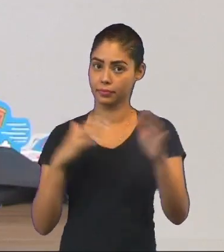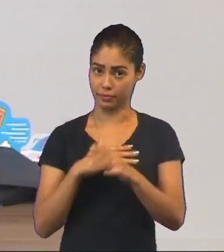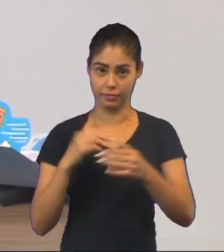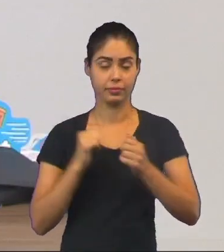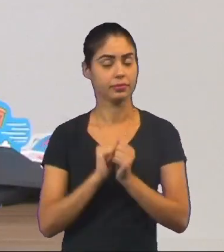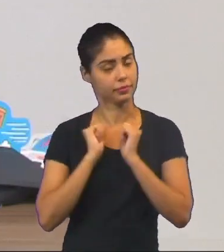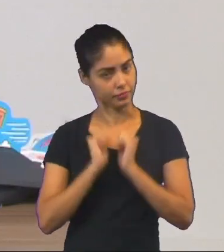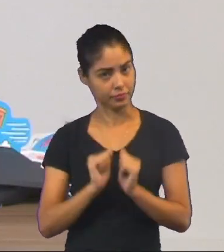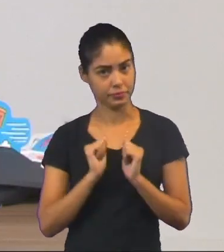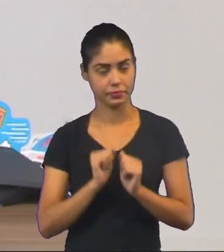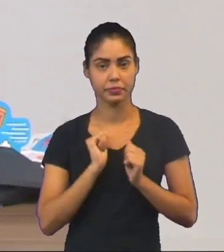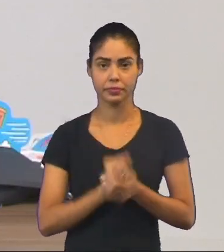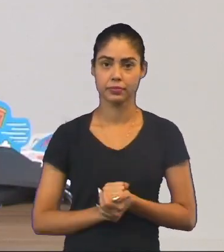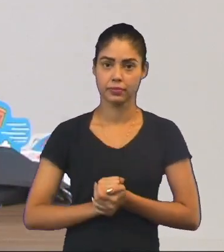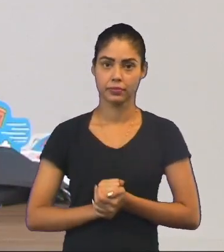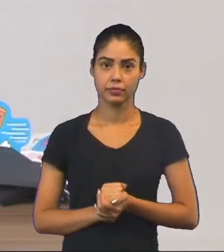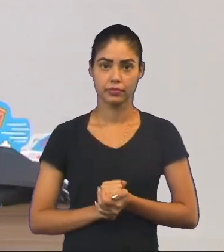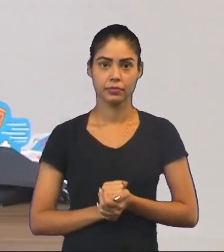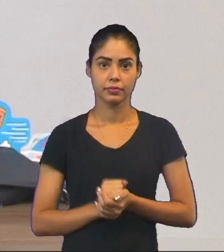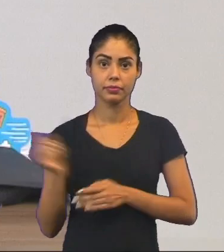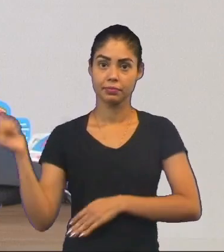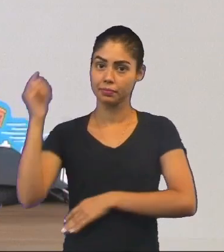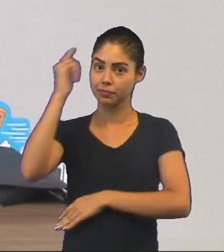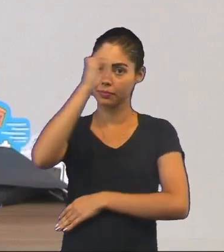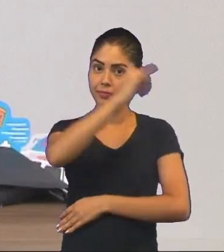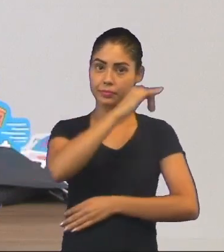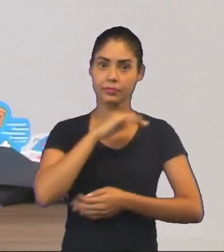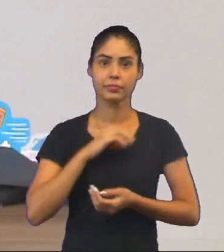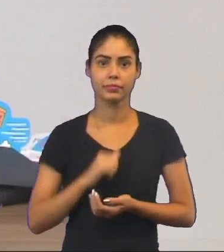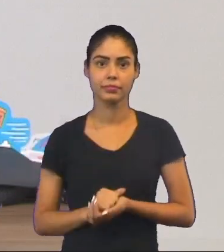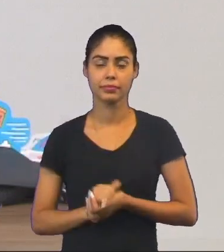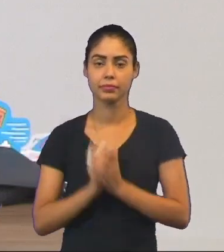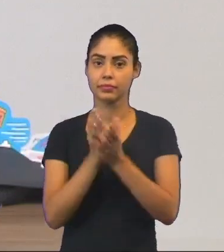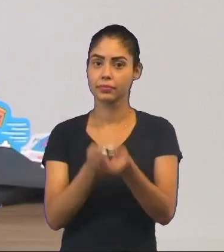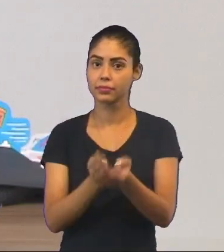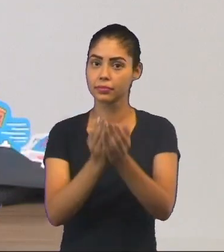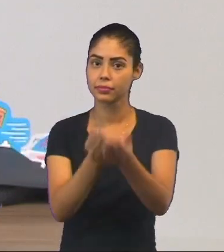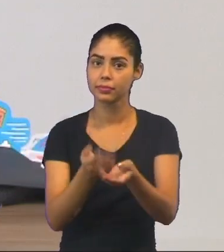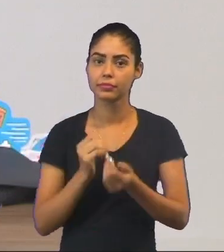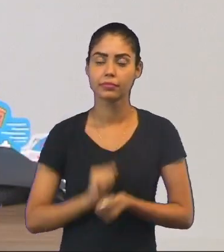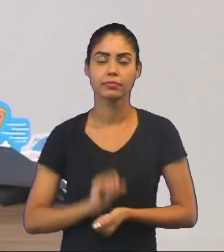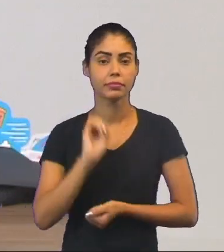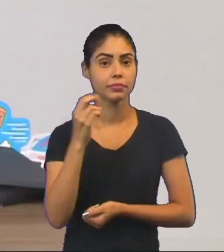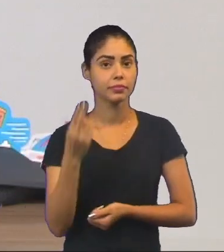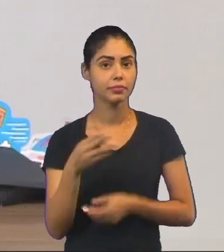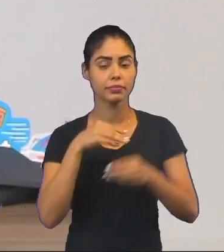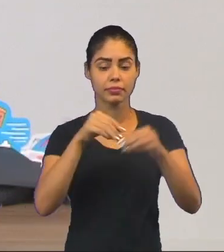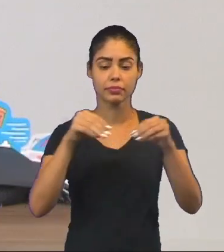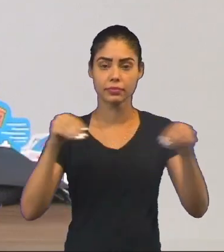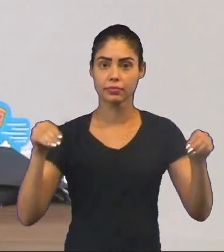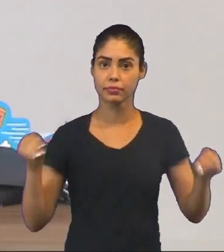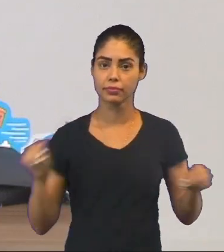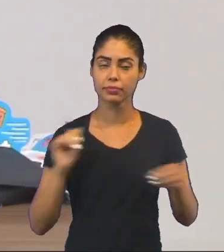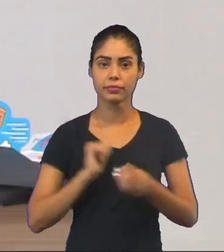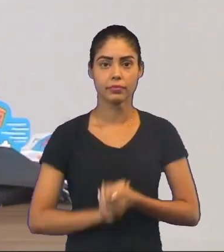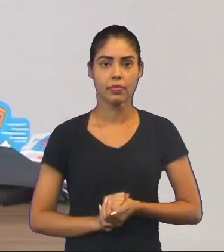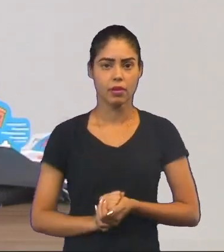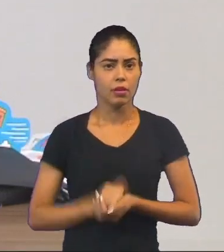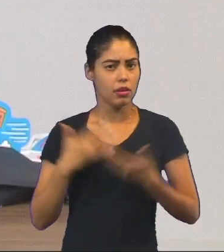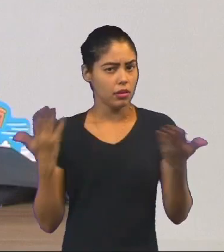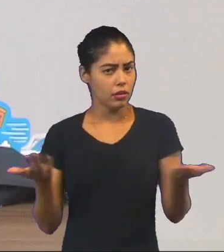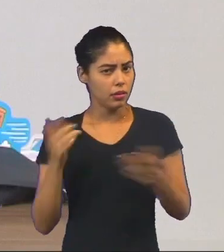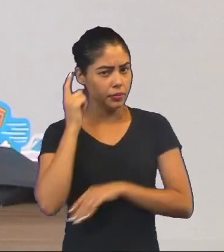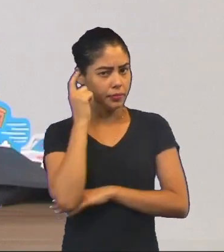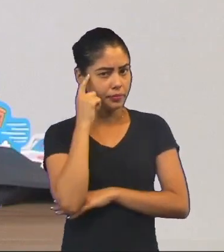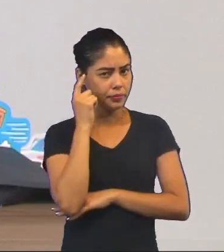transportes, eles podem ser aéreo, pode ser aquático ou terrestre. Mas, crianças,